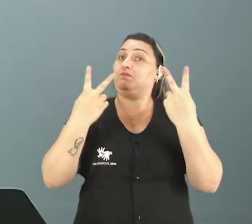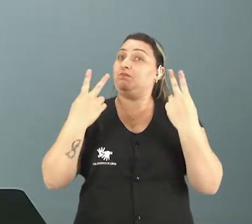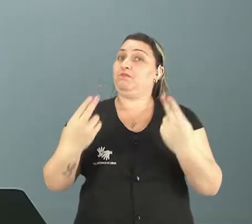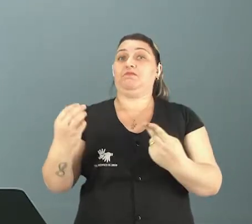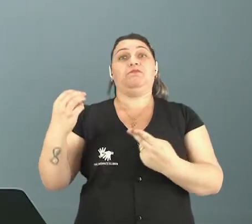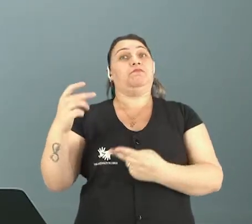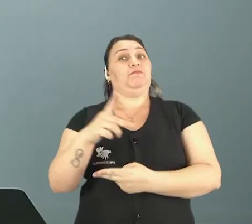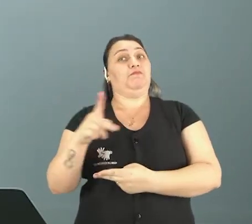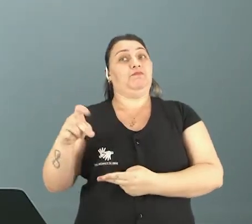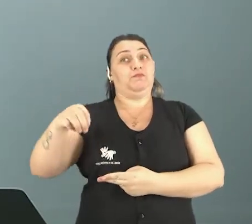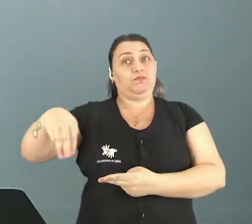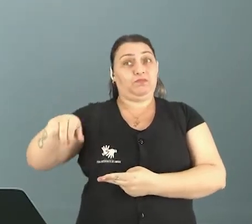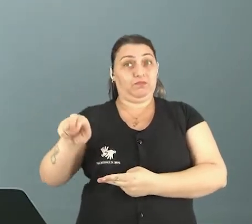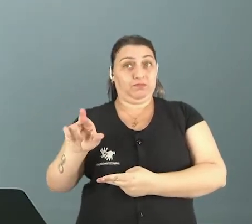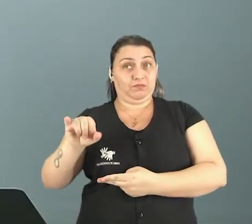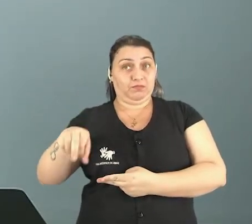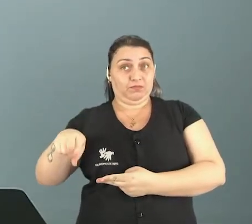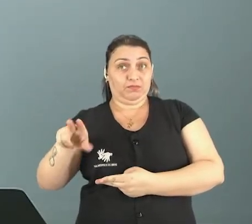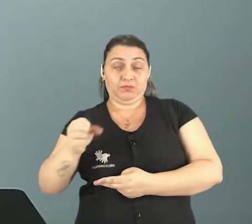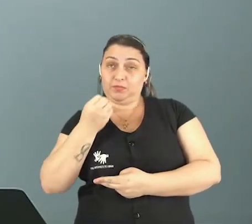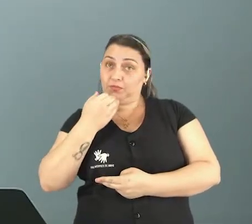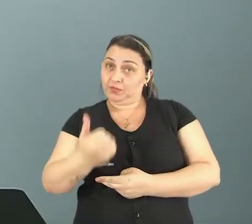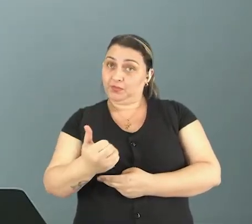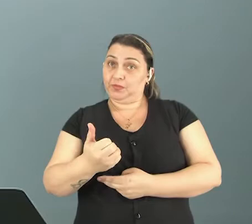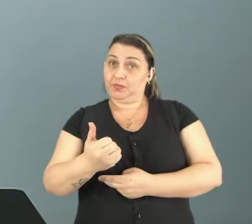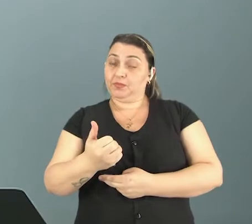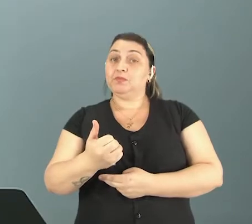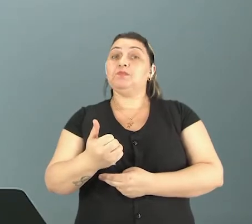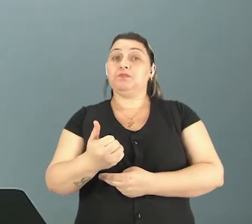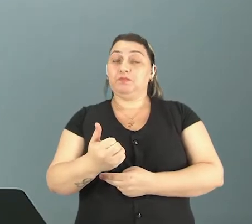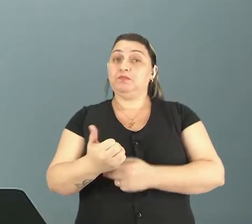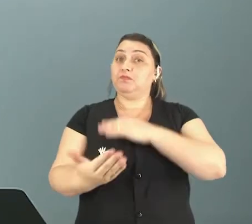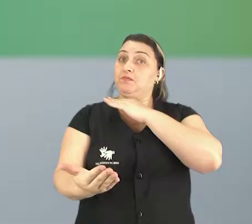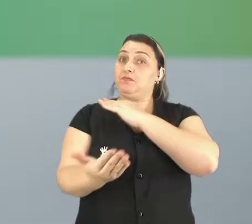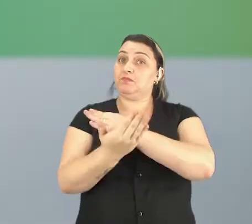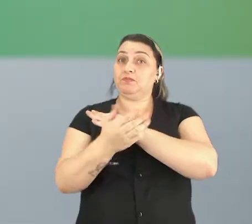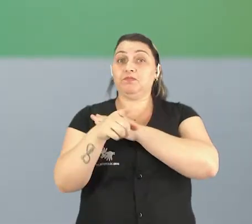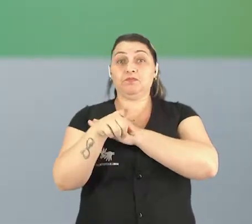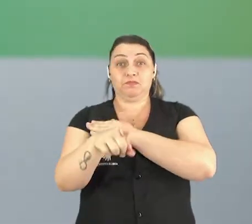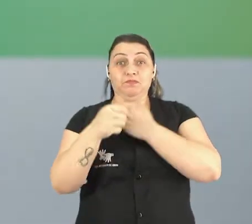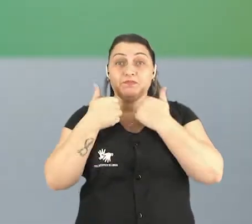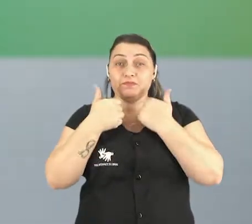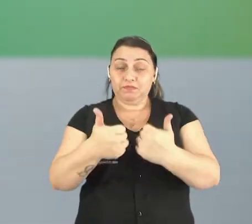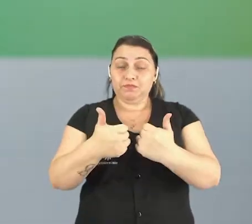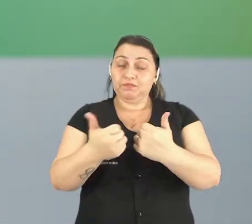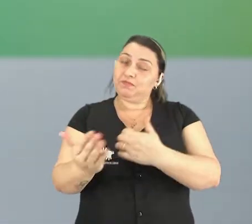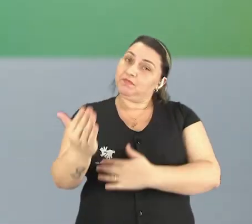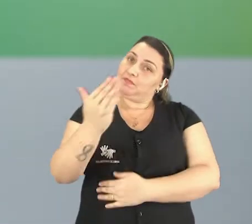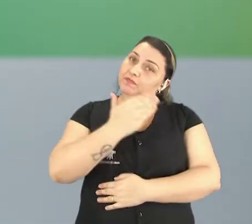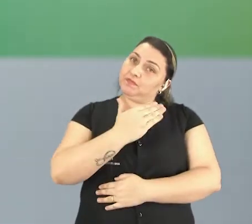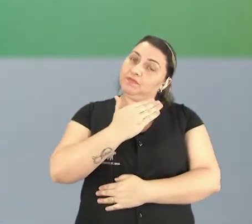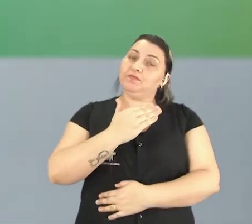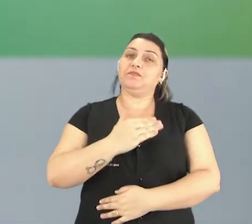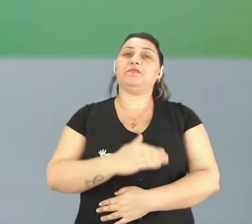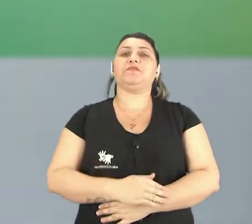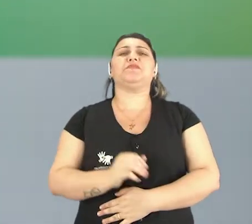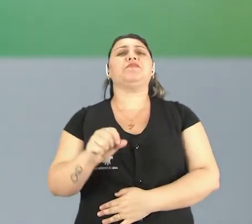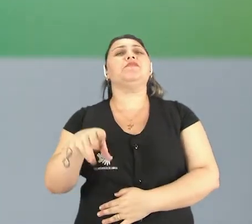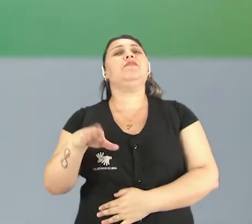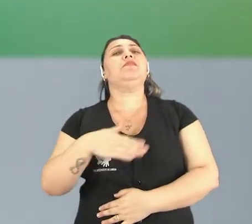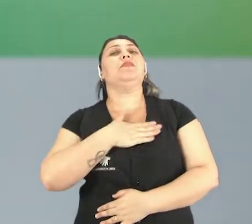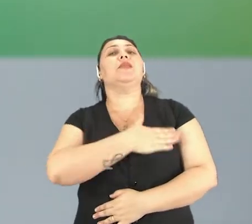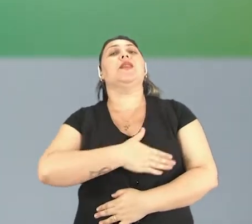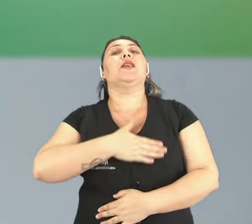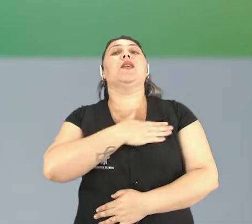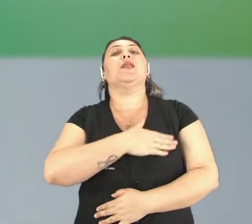costuma dar para vocês, tudo bem? Posso contar com a colaboração de vocês? Vamos lá? Quem aí gosta